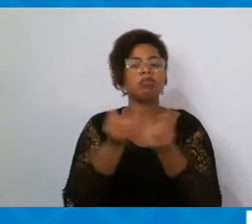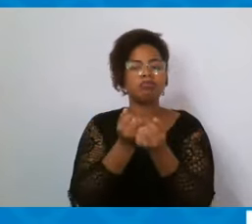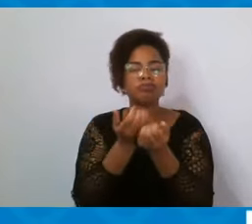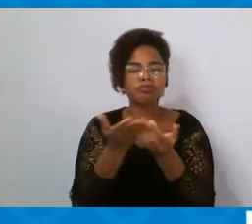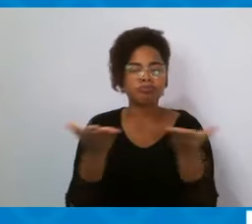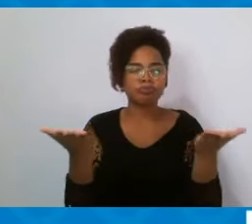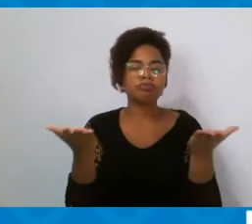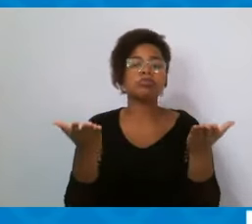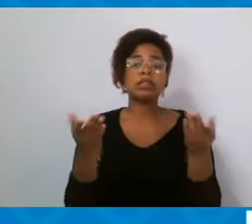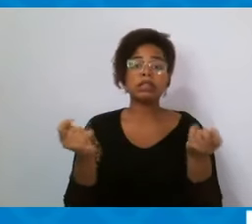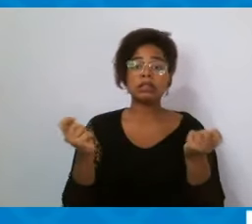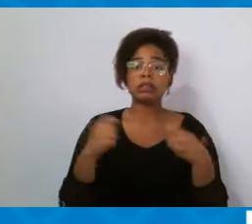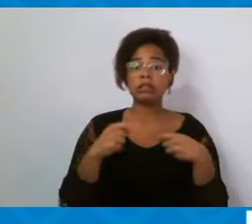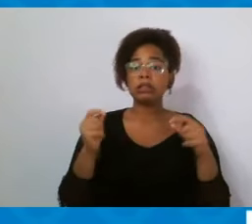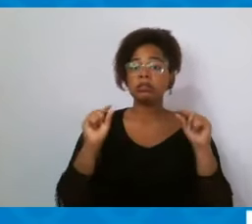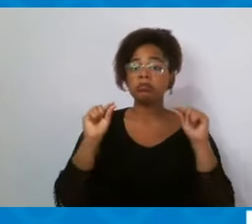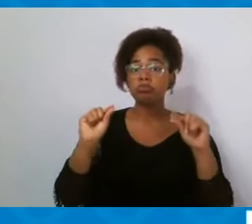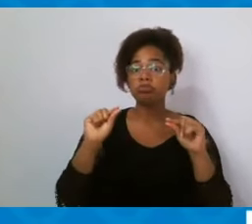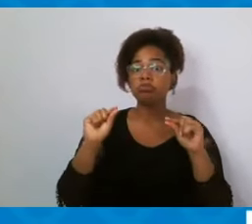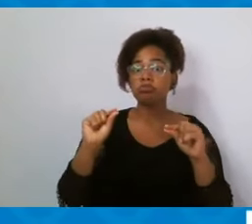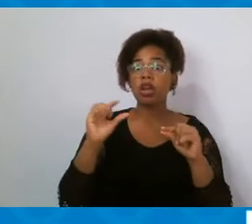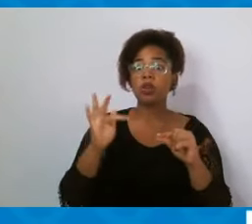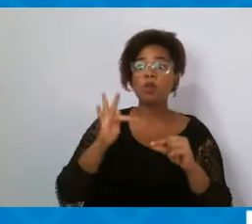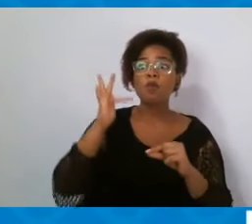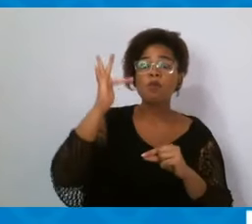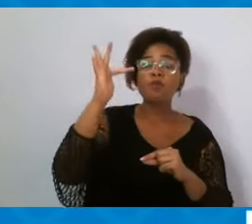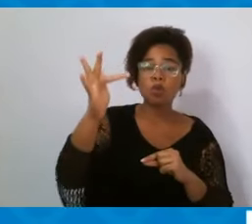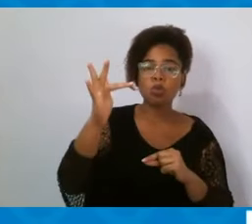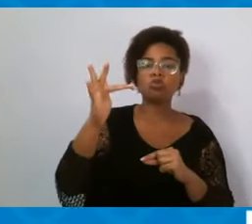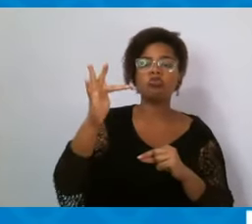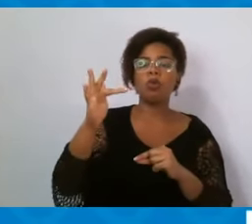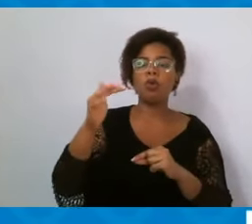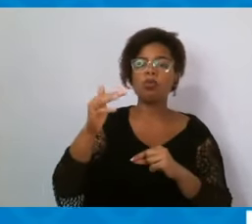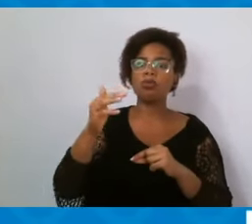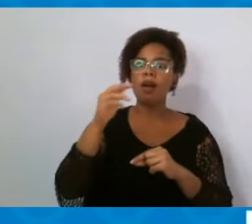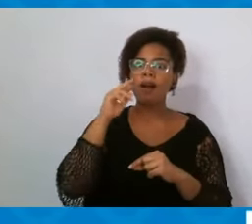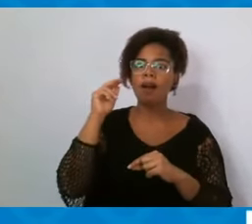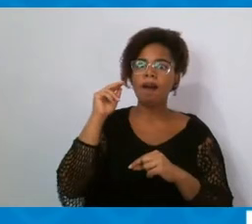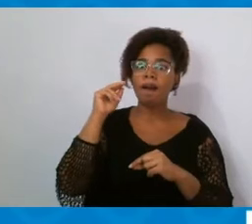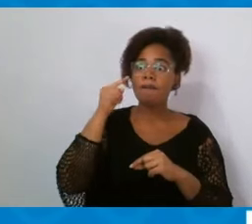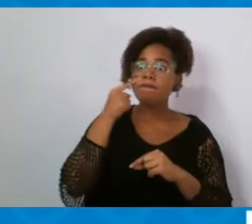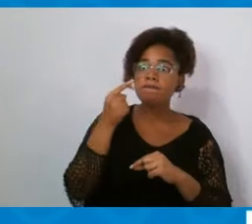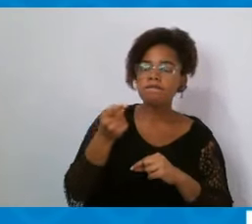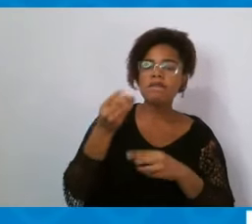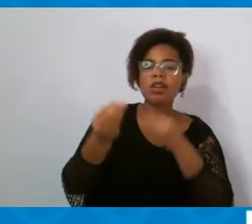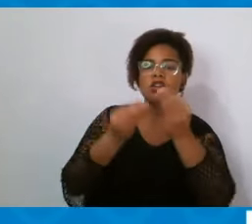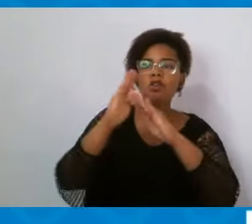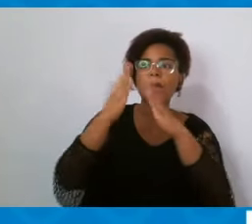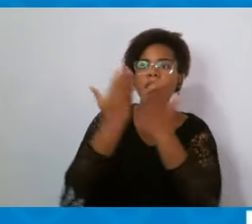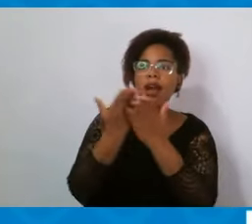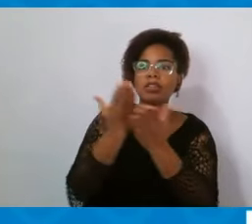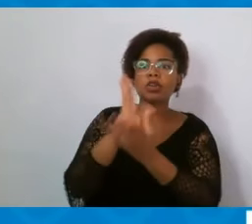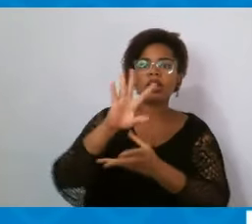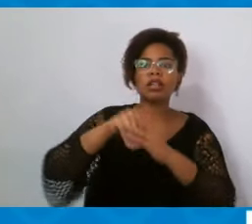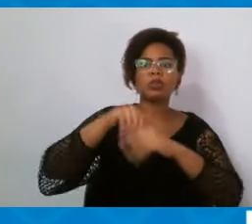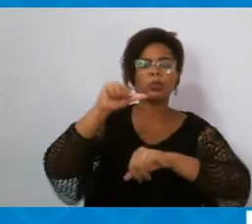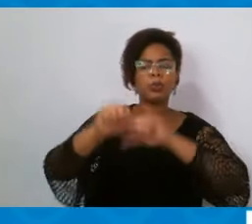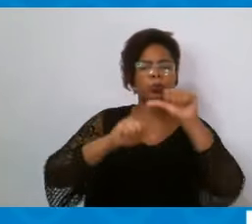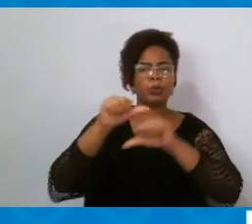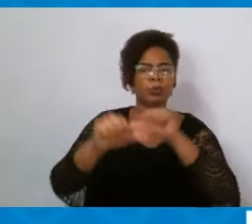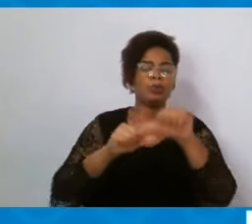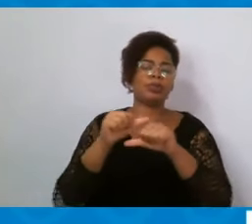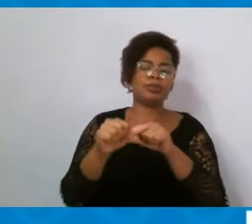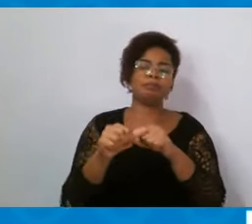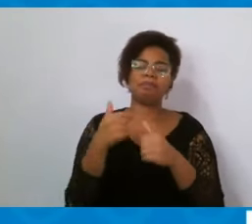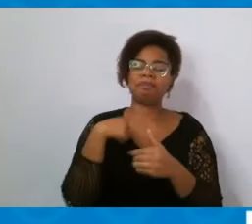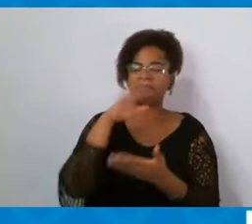gente consiga ver uma escola transformada a partir dessas experiências, né? E a gente acredita muito nesse movimento. Já se